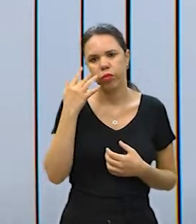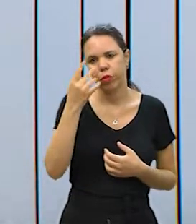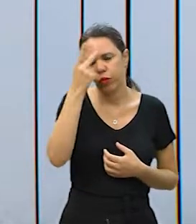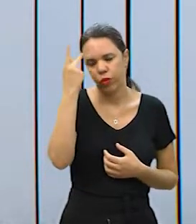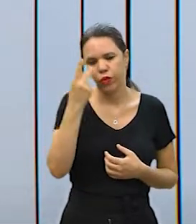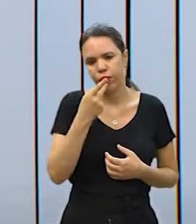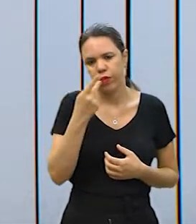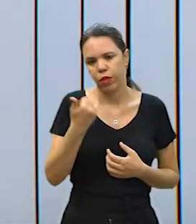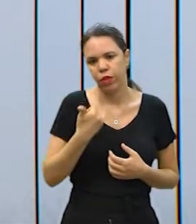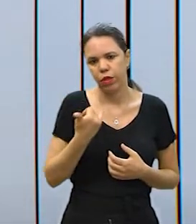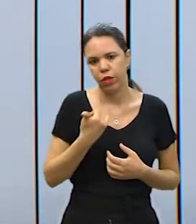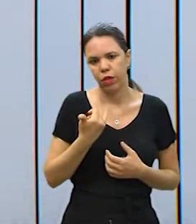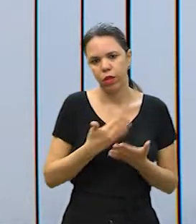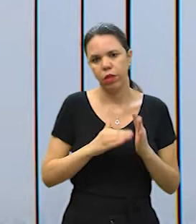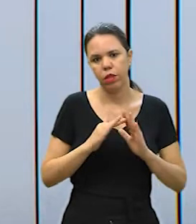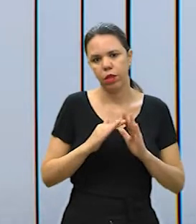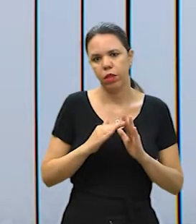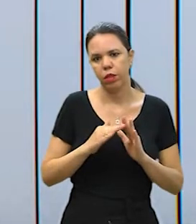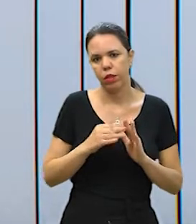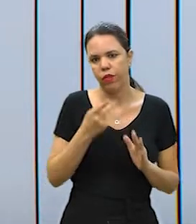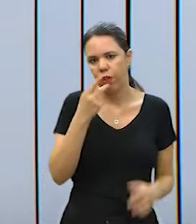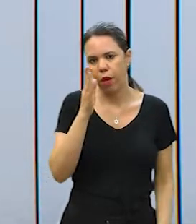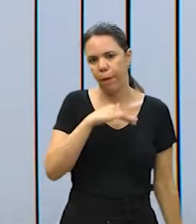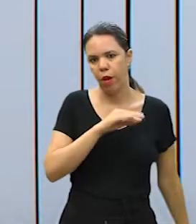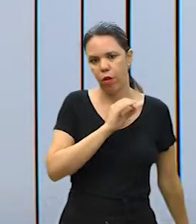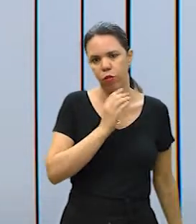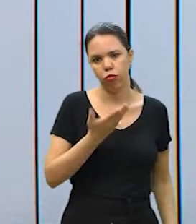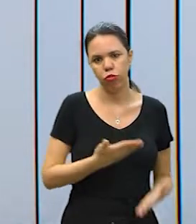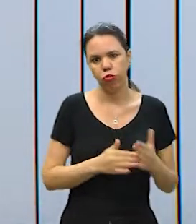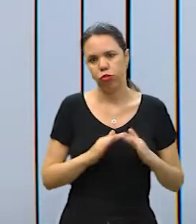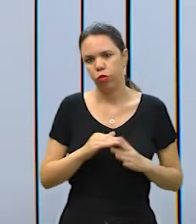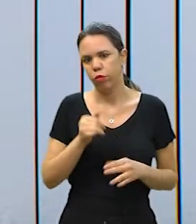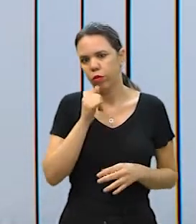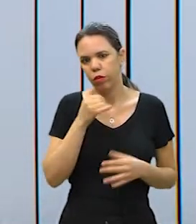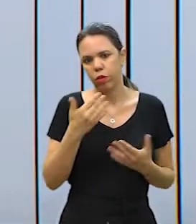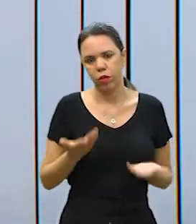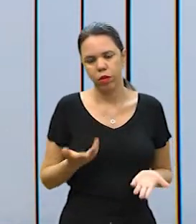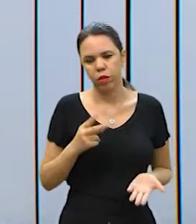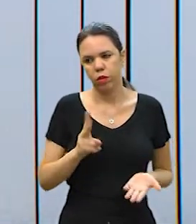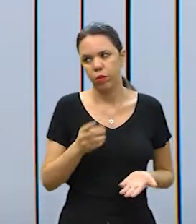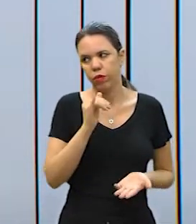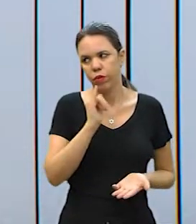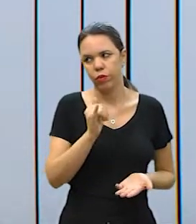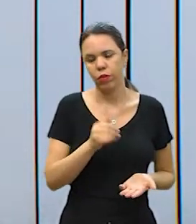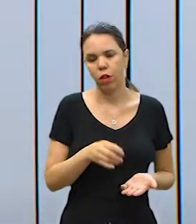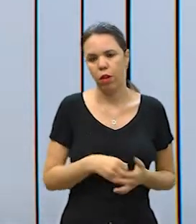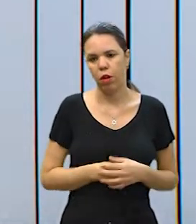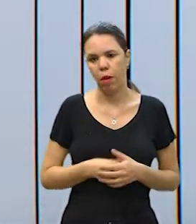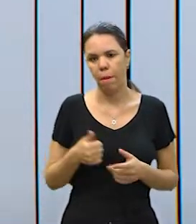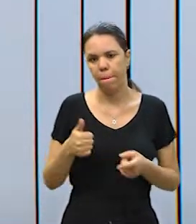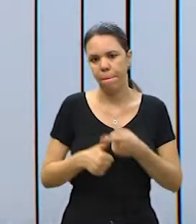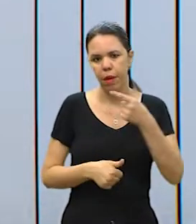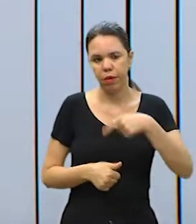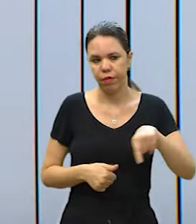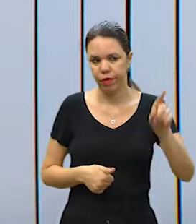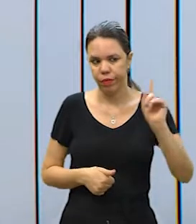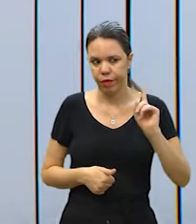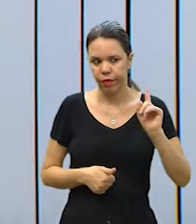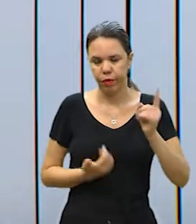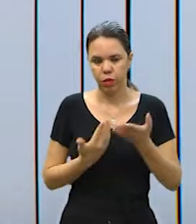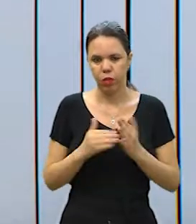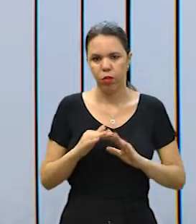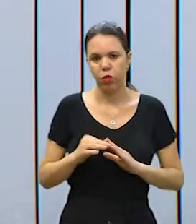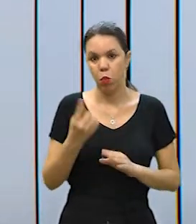alguém vem falar para mim de escola, né, falar mal de escola, por exemplo, eu sempre digo assim, olha, primeiro você vai